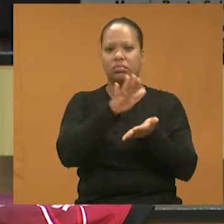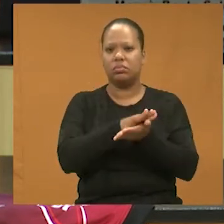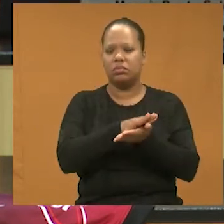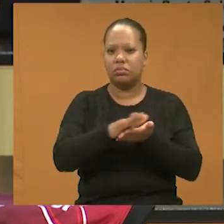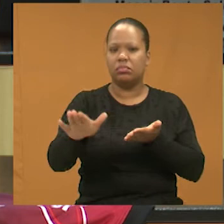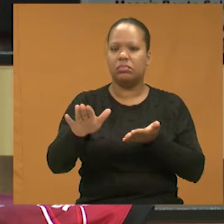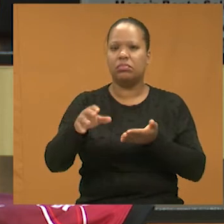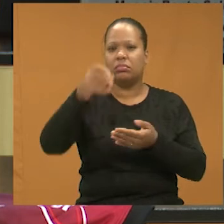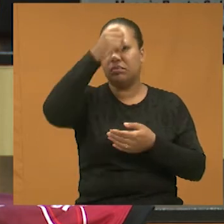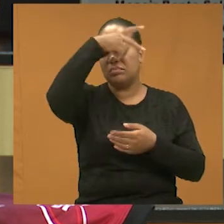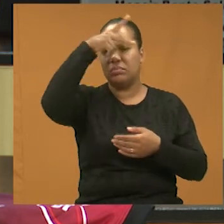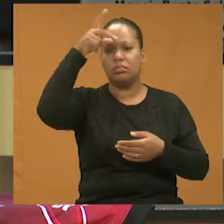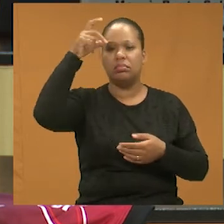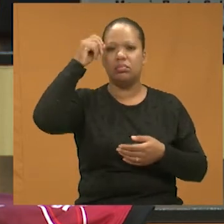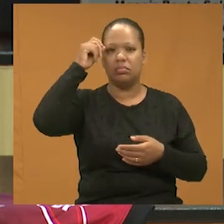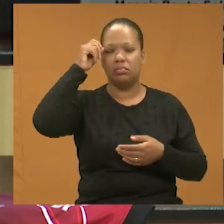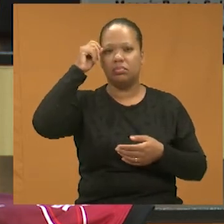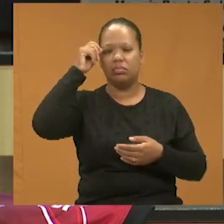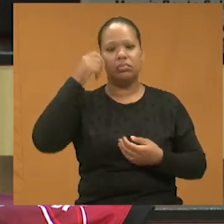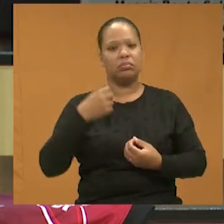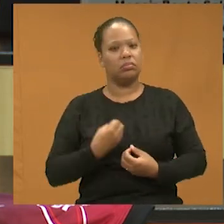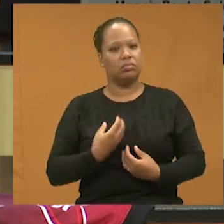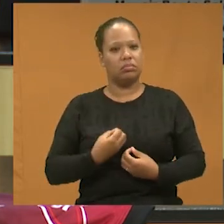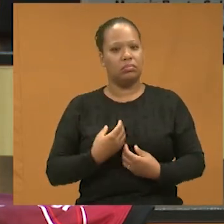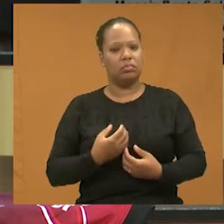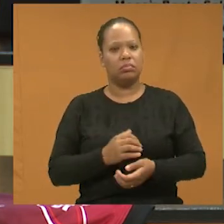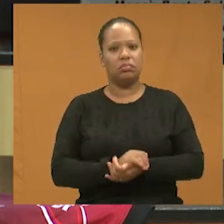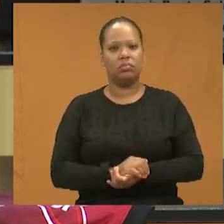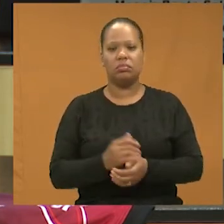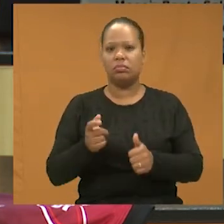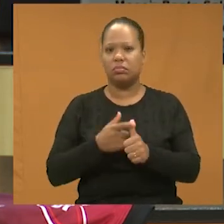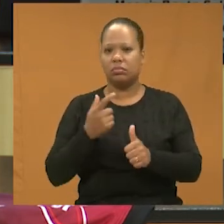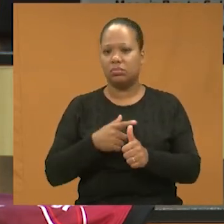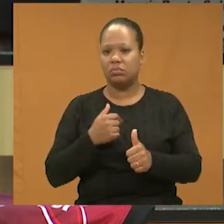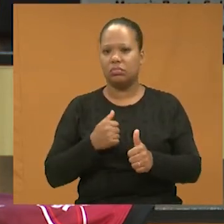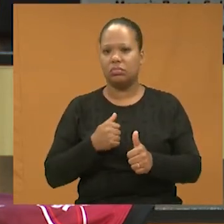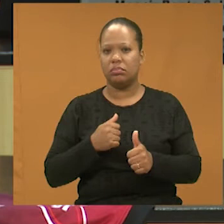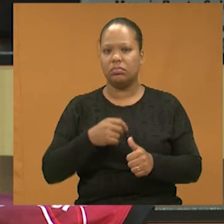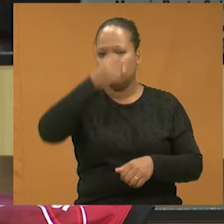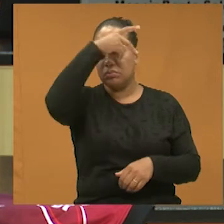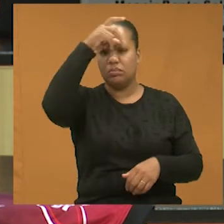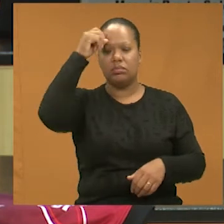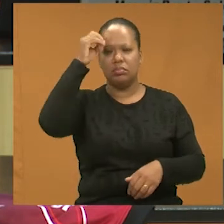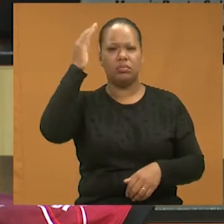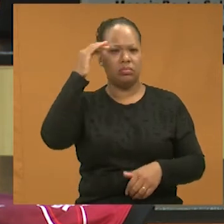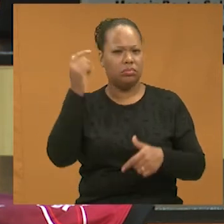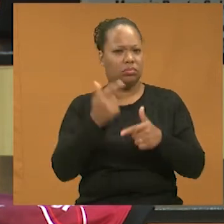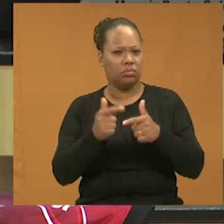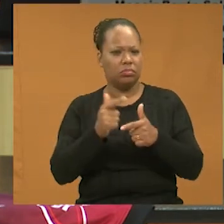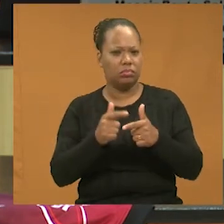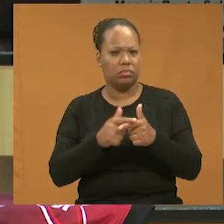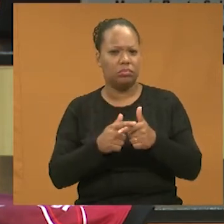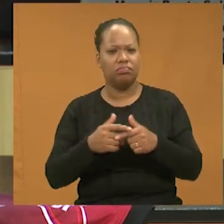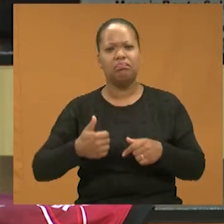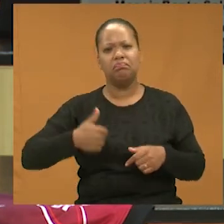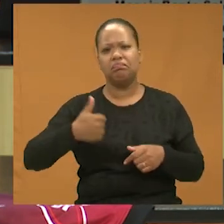ao senhor prefeito municipal de Jacareí o seguinte pedido de informações. Primeiro, a Prefeitura tem conhecimento do problema? Em